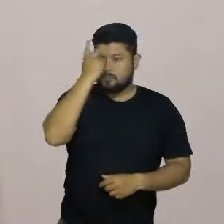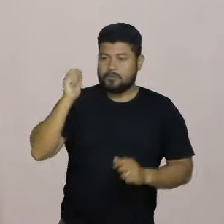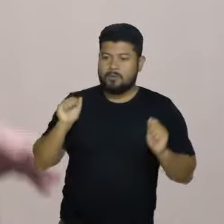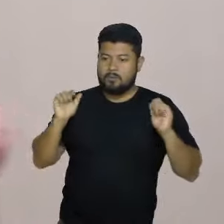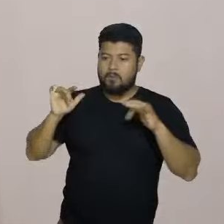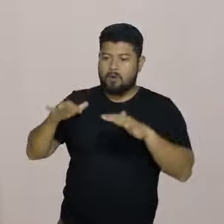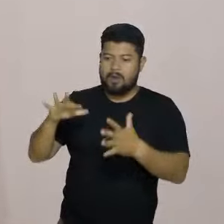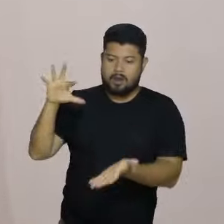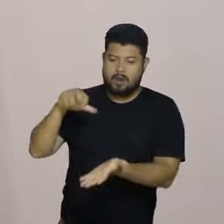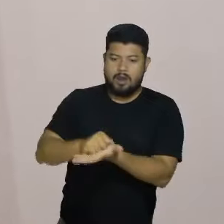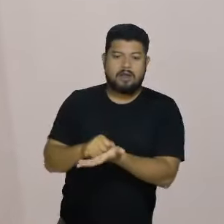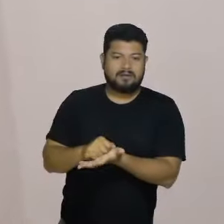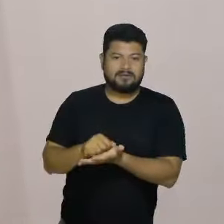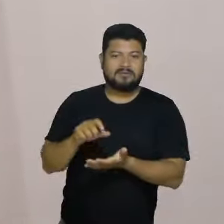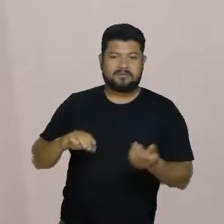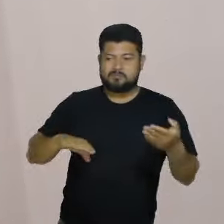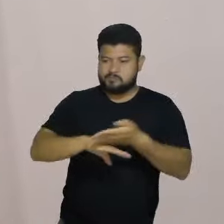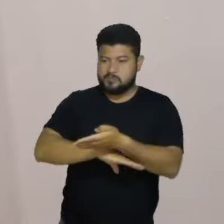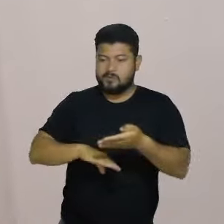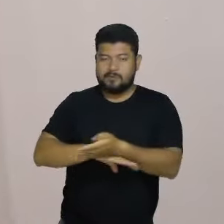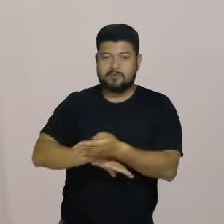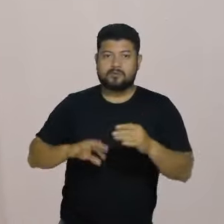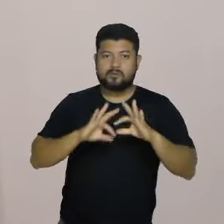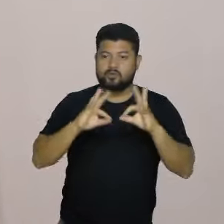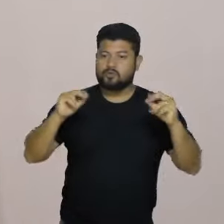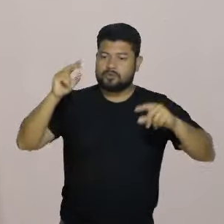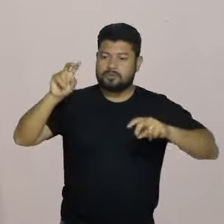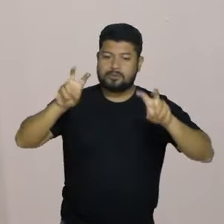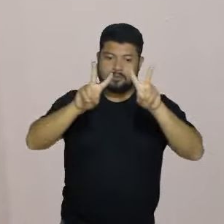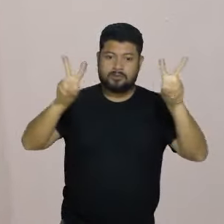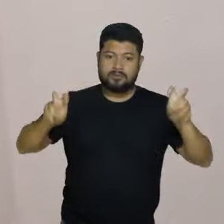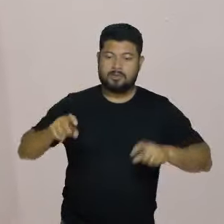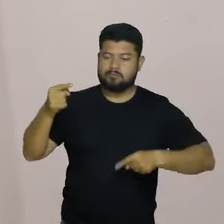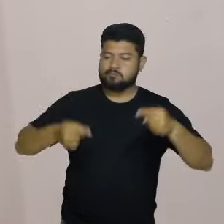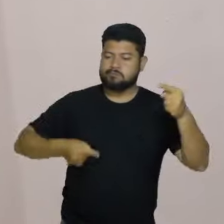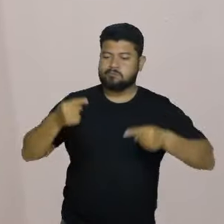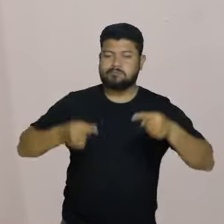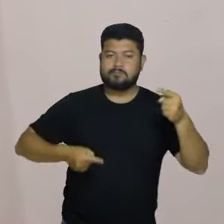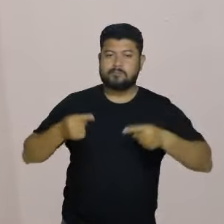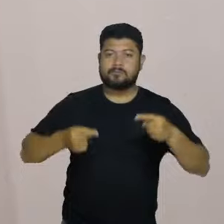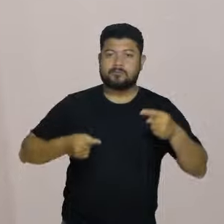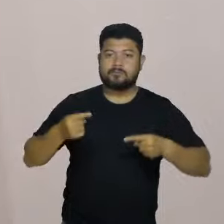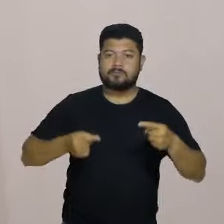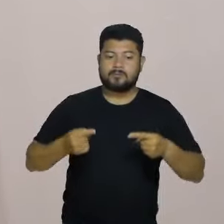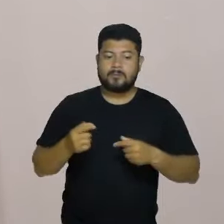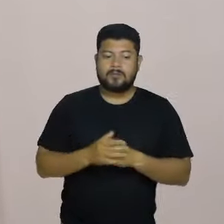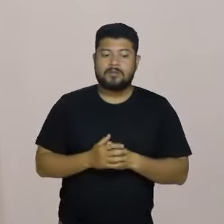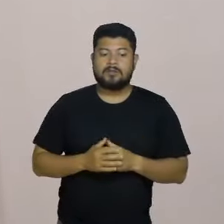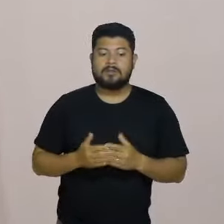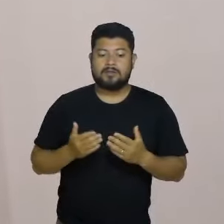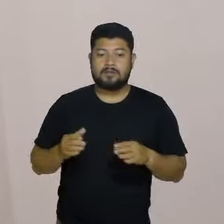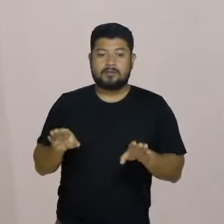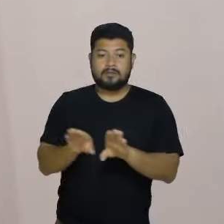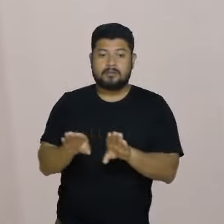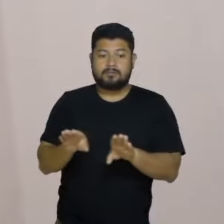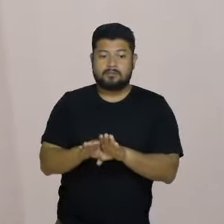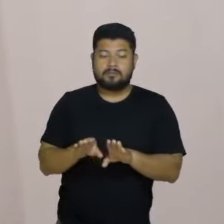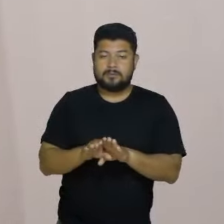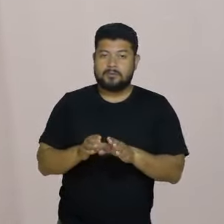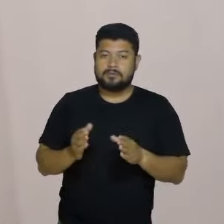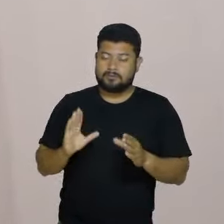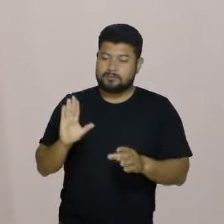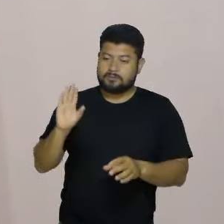com todos os temas debatidos que fazem parte do dia a dia dos trabalhos dentro das APAES, que